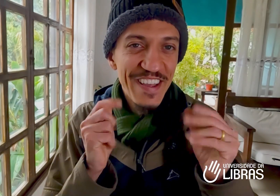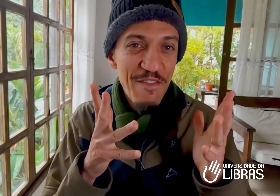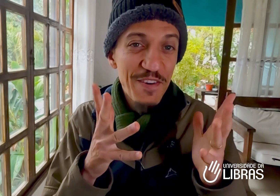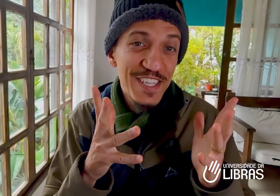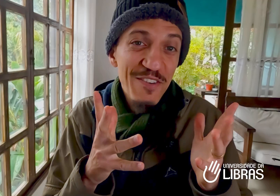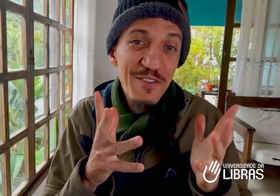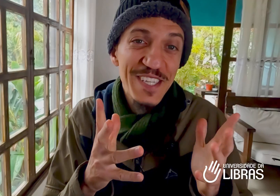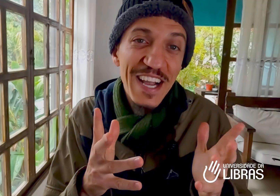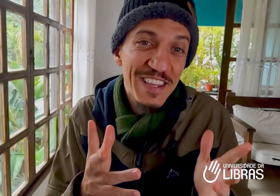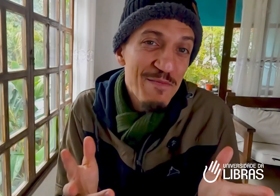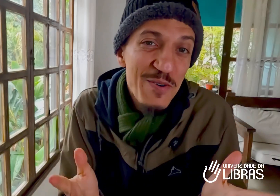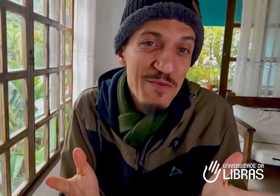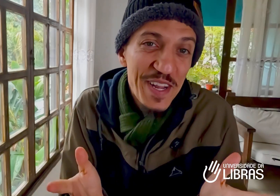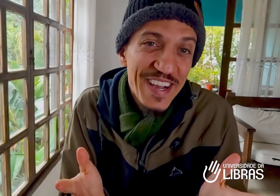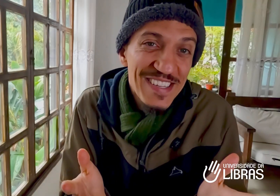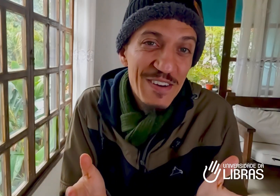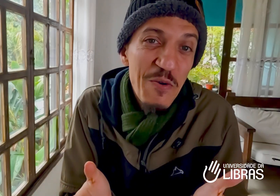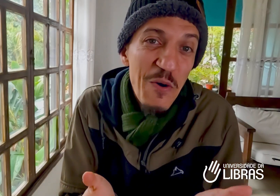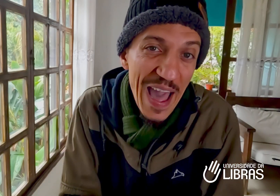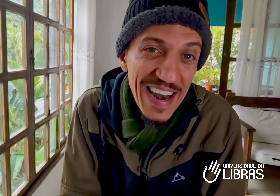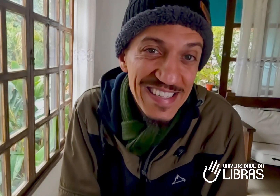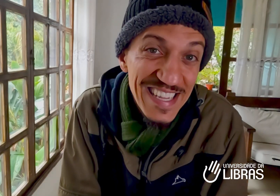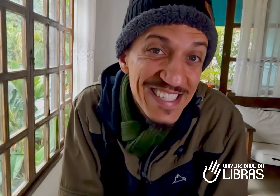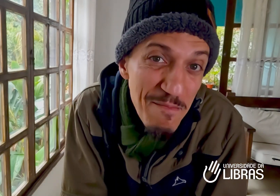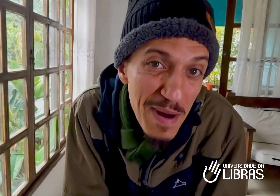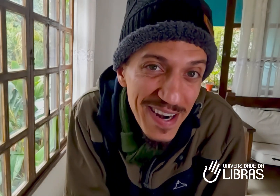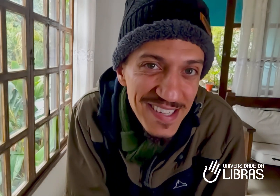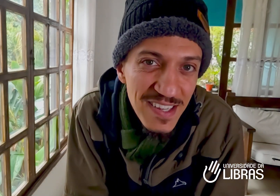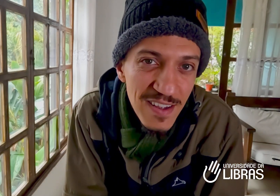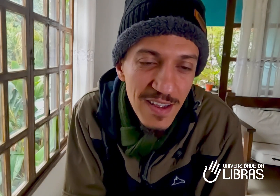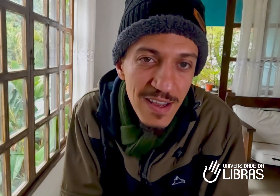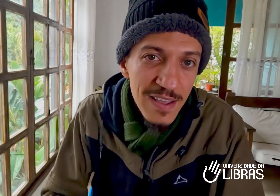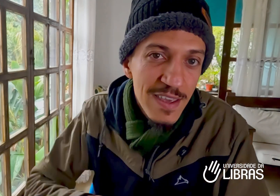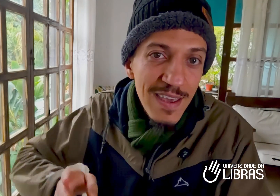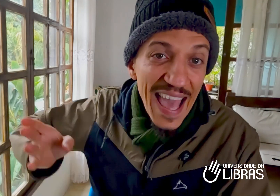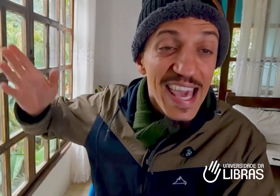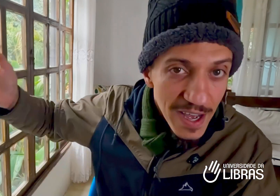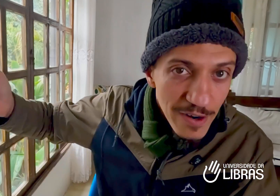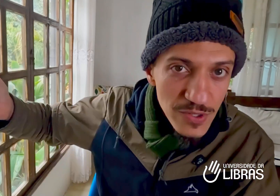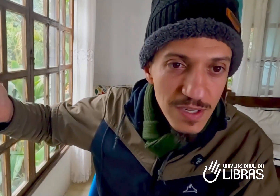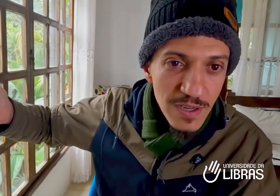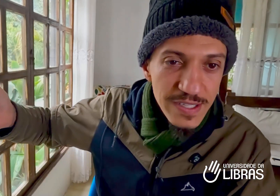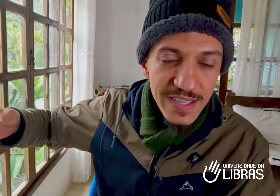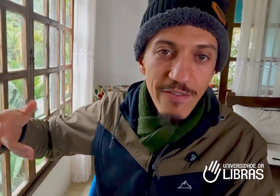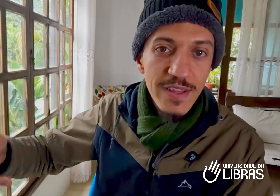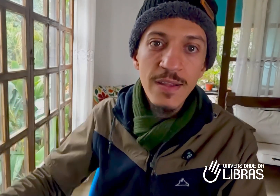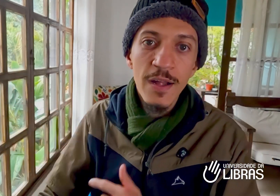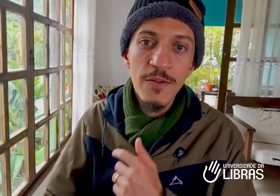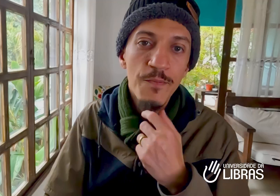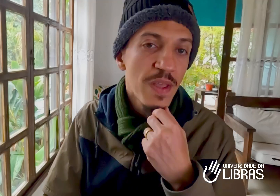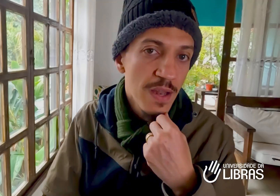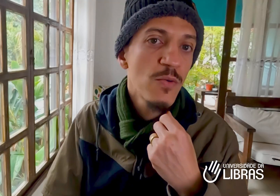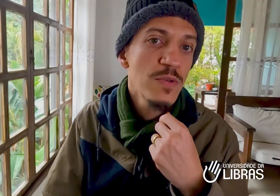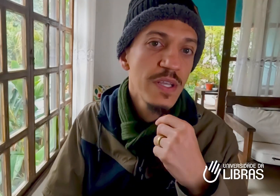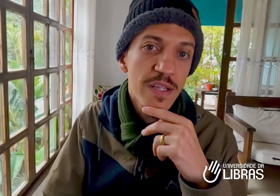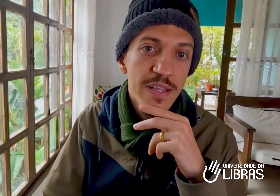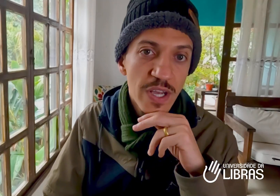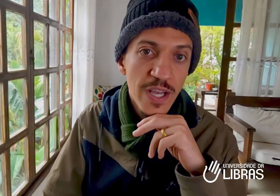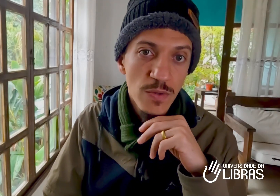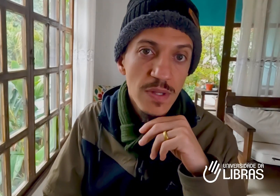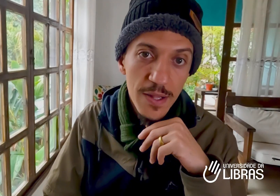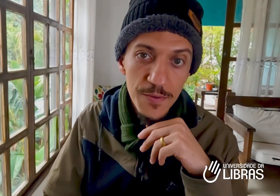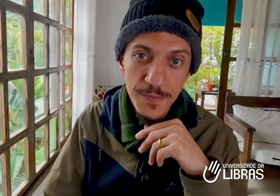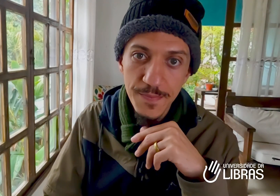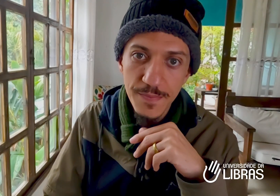dia, você já consegue ter uma comunicação com elas em semanas, que em anos você estava tentando e não conseguia ter